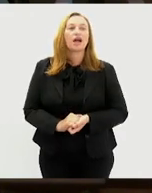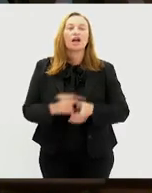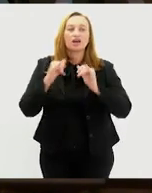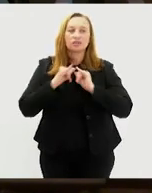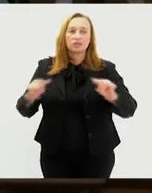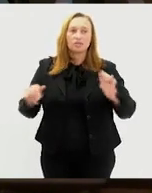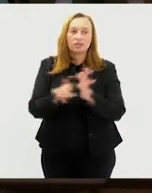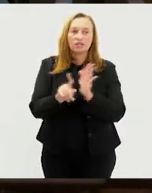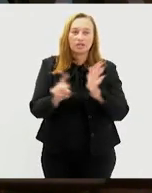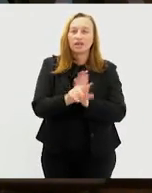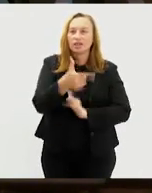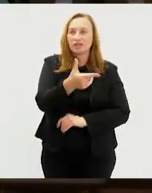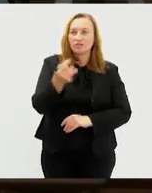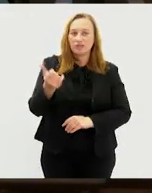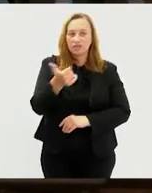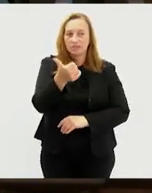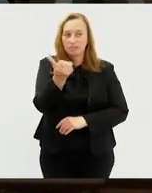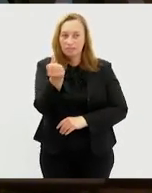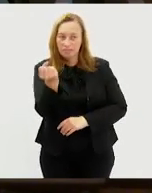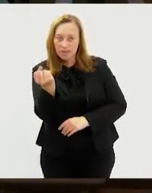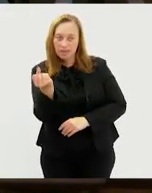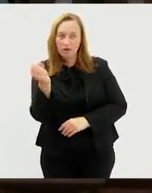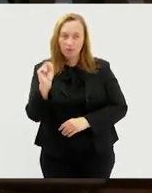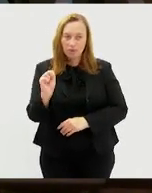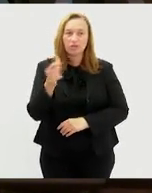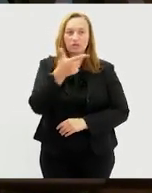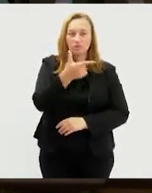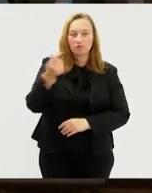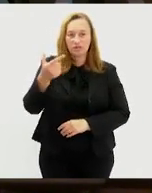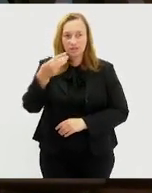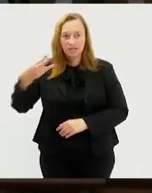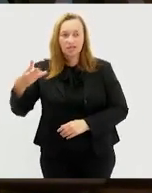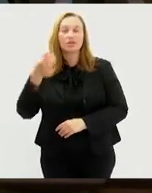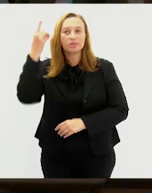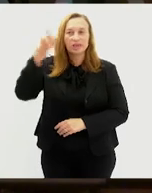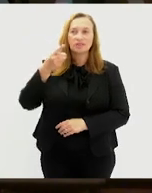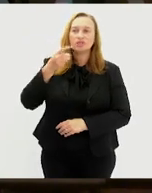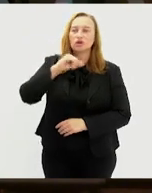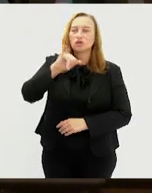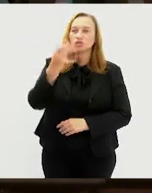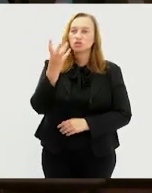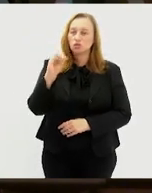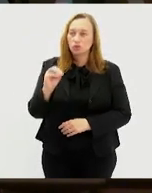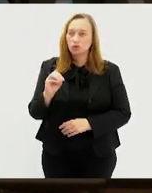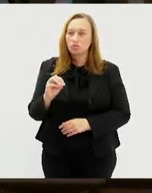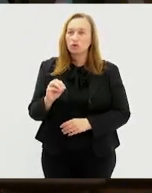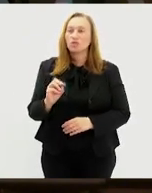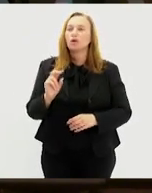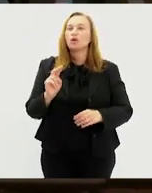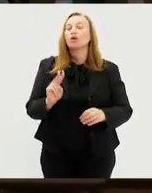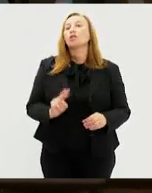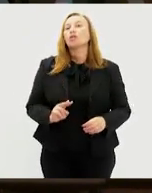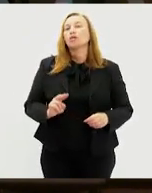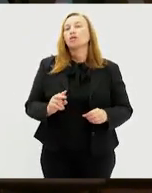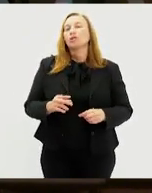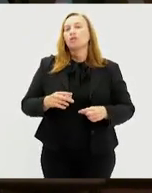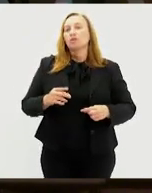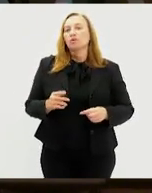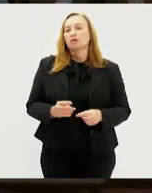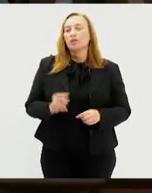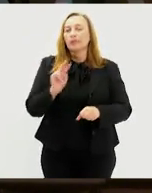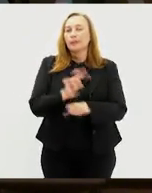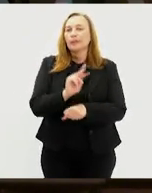número 20682 de autoria Deputado Júlio Rocha que estabelece a política estadual de proteção dos direitos da pessoa com